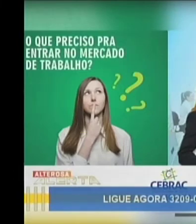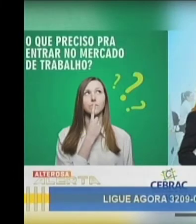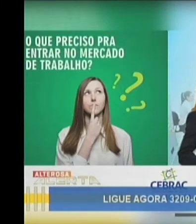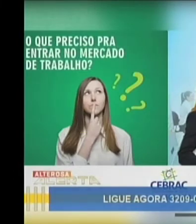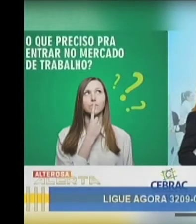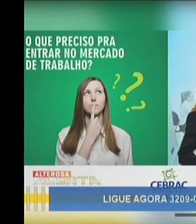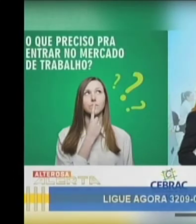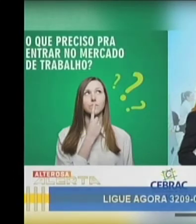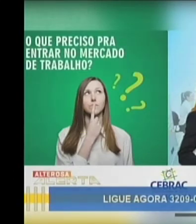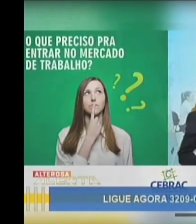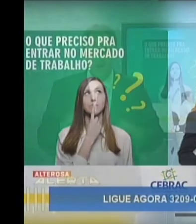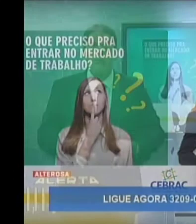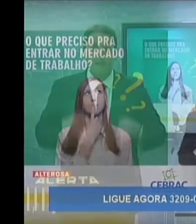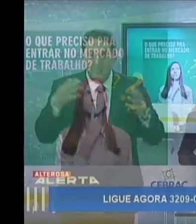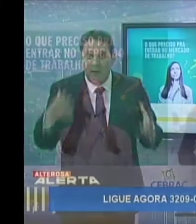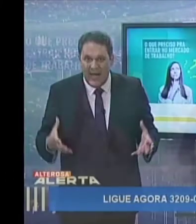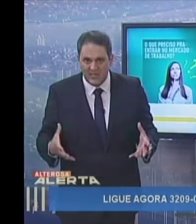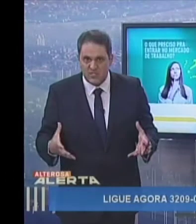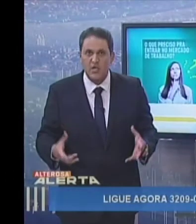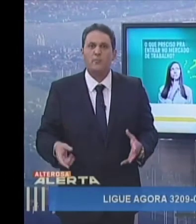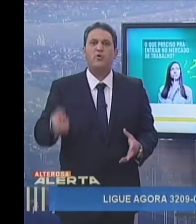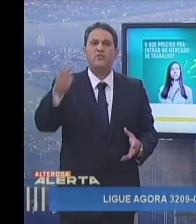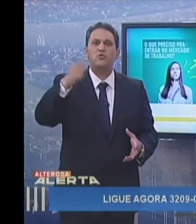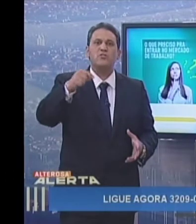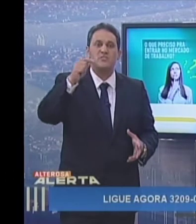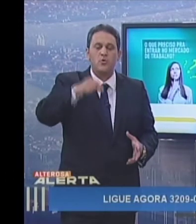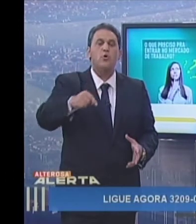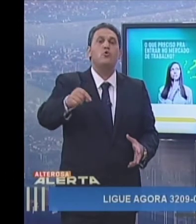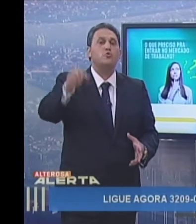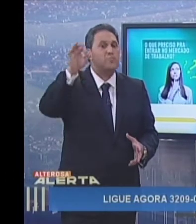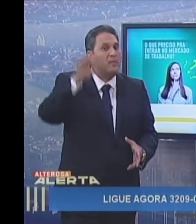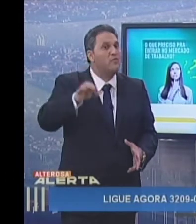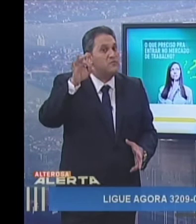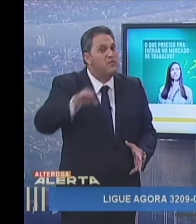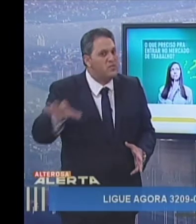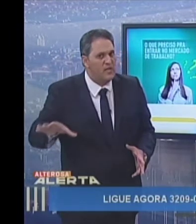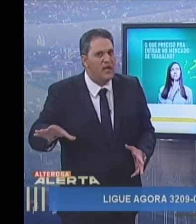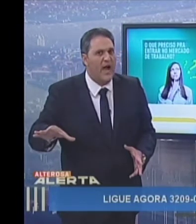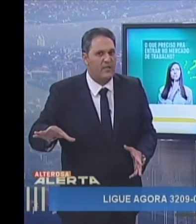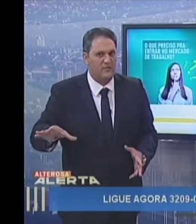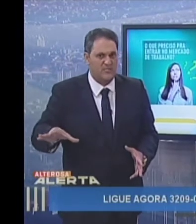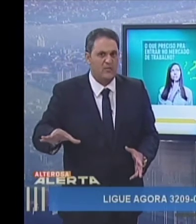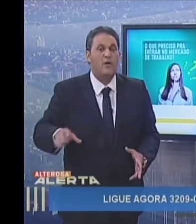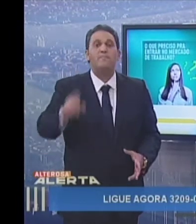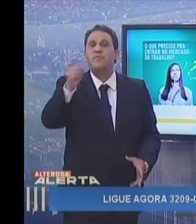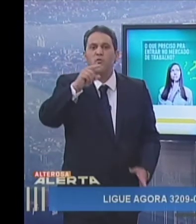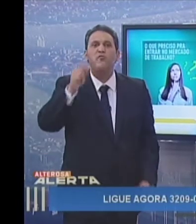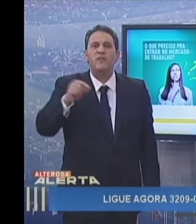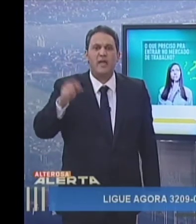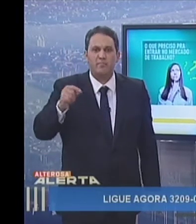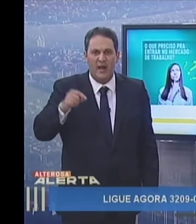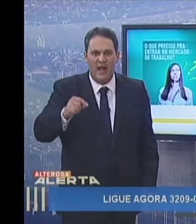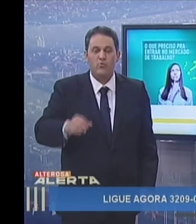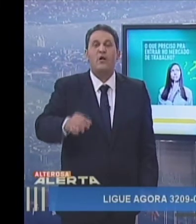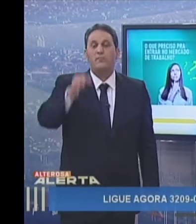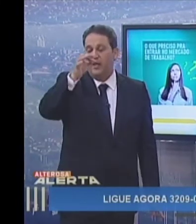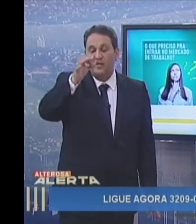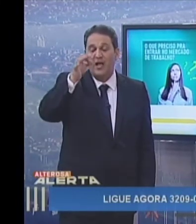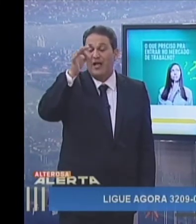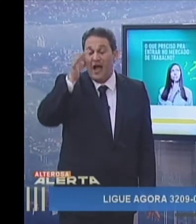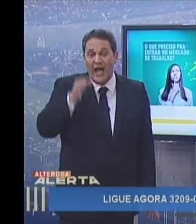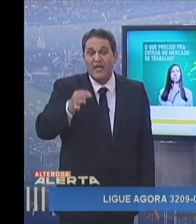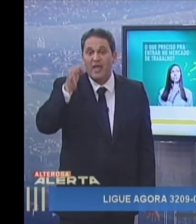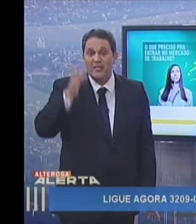32090770. Prepare-se, porque só são os primeiros 20 que ligarem. Está certo? não fique aí parado